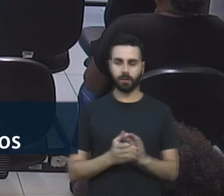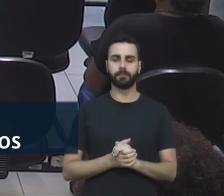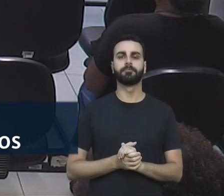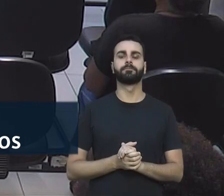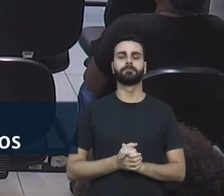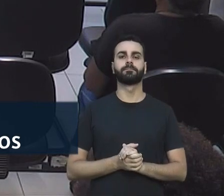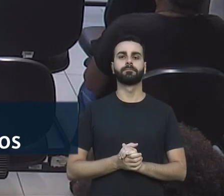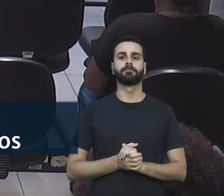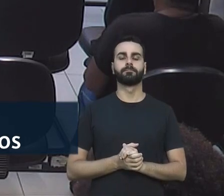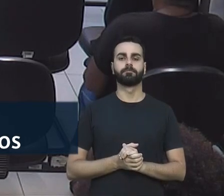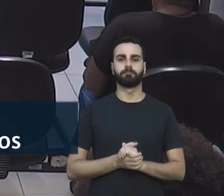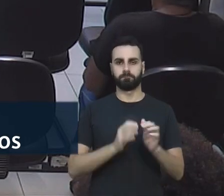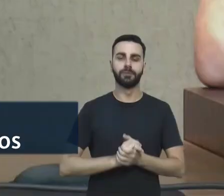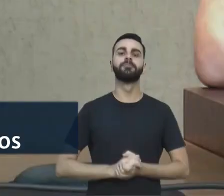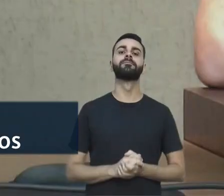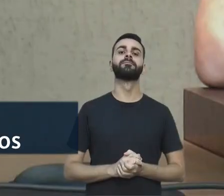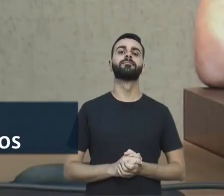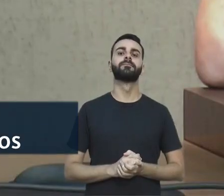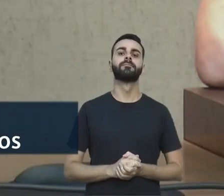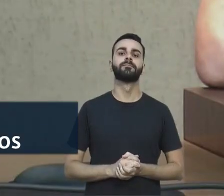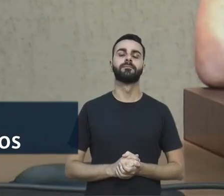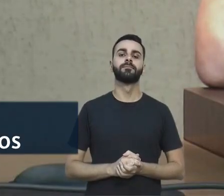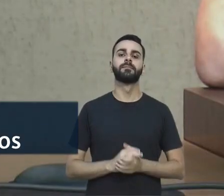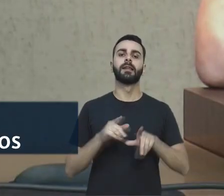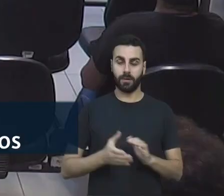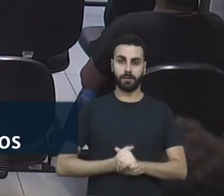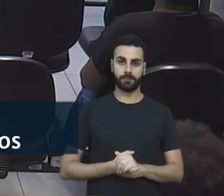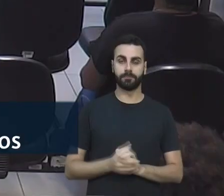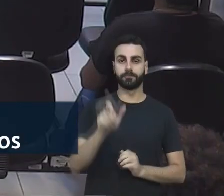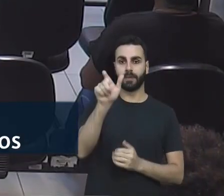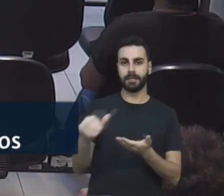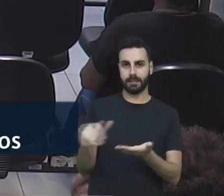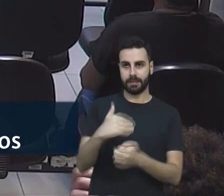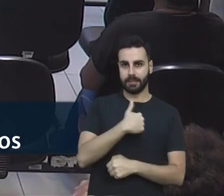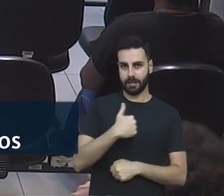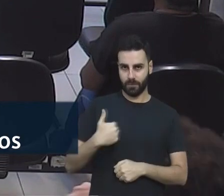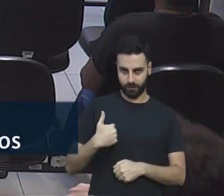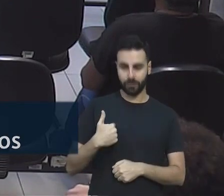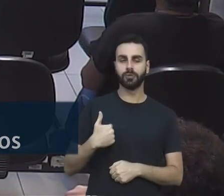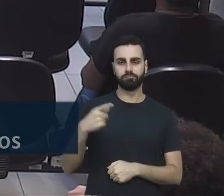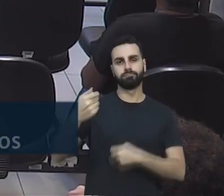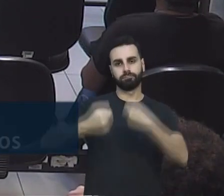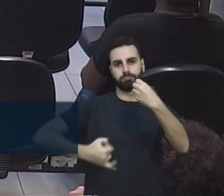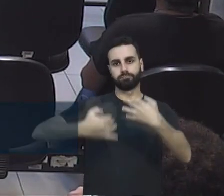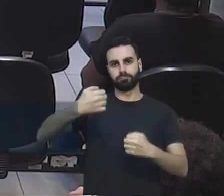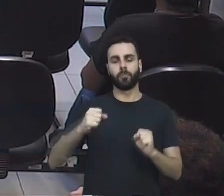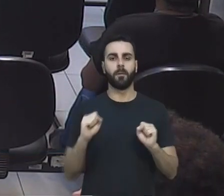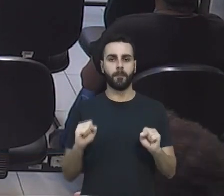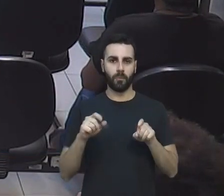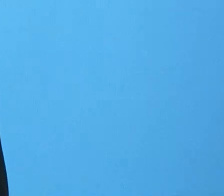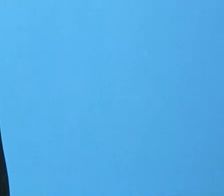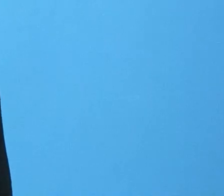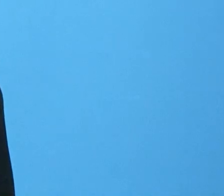foi pontuado ao longo da audiência a importância do respeito do carinho e do acolhimento de pessoas idosas em situações de